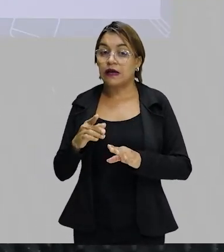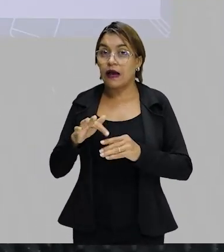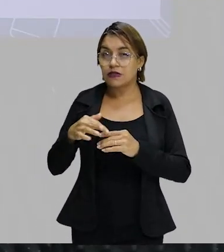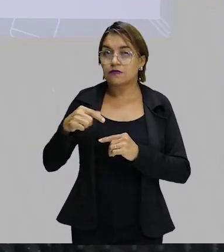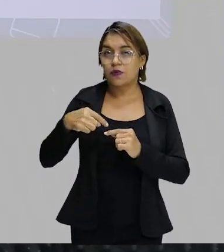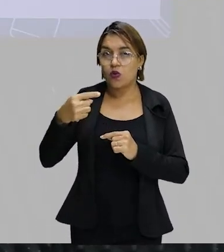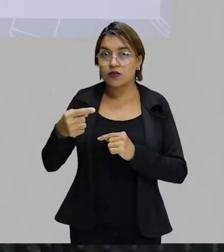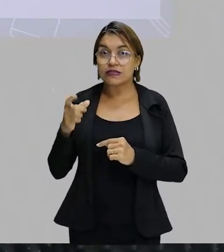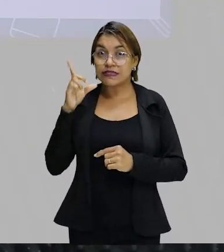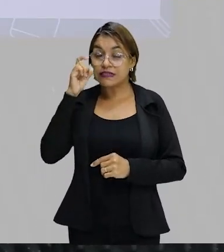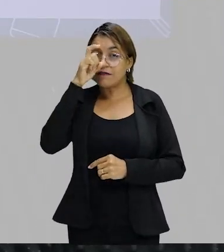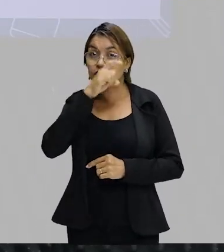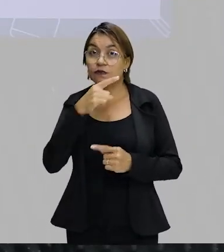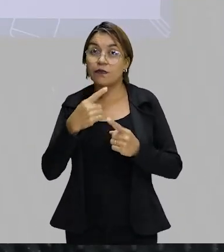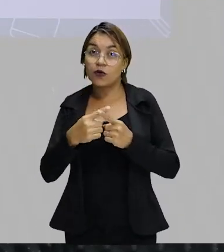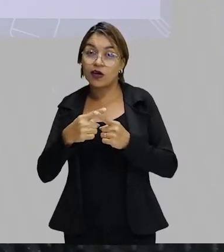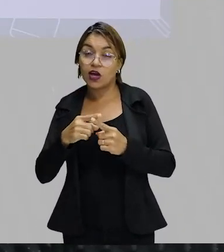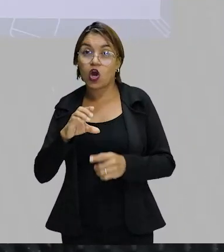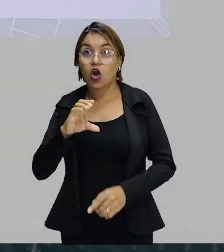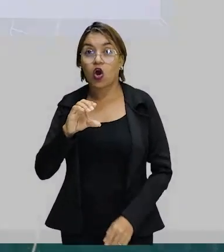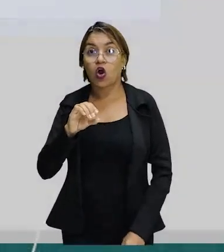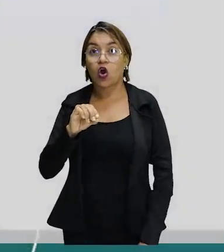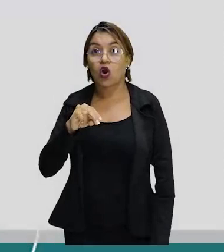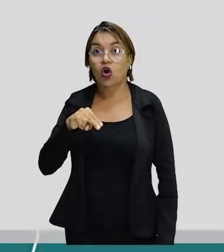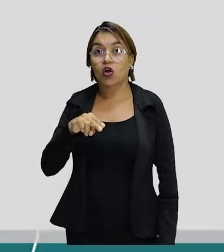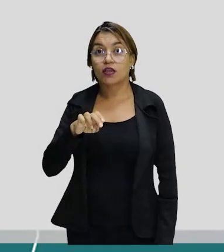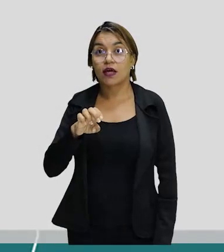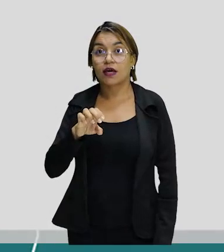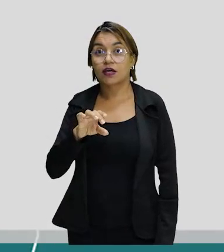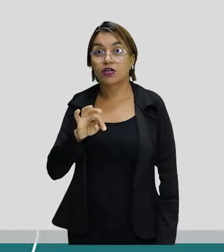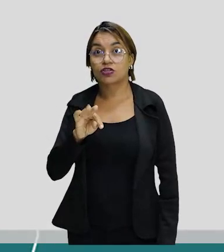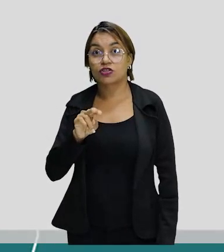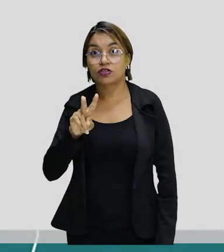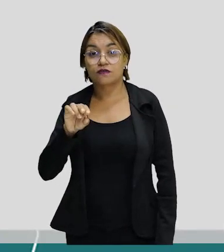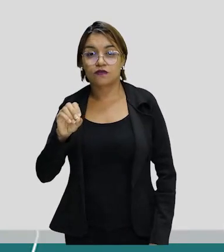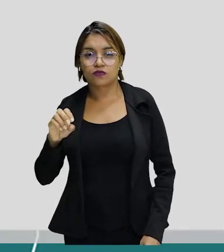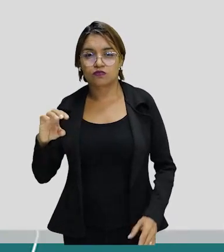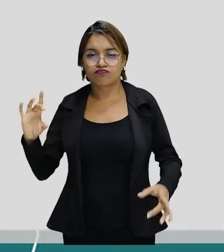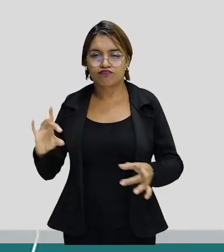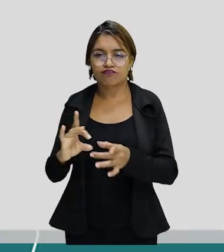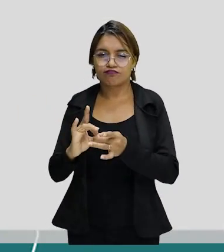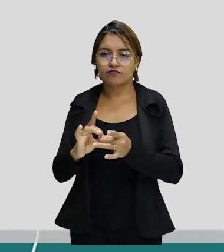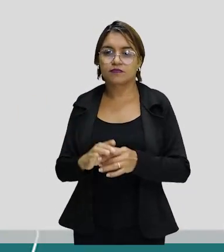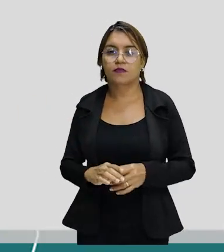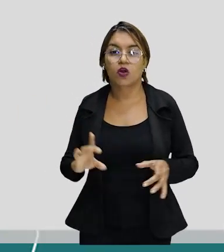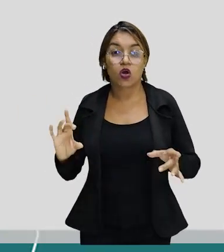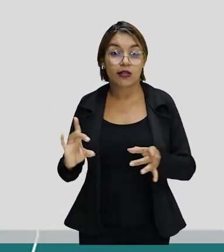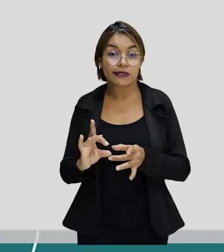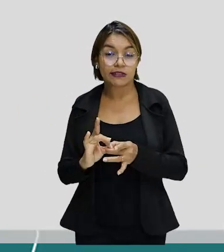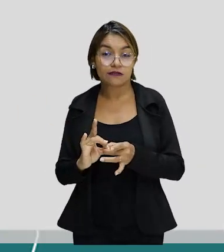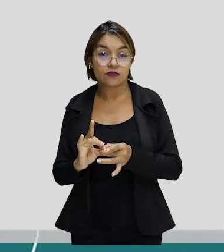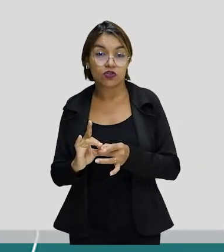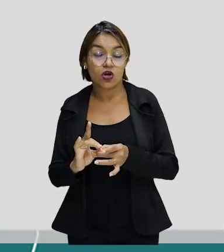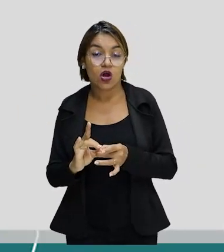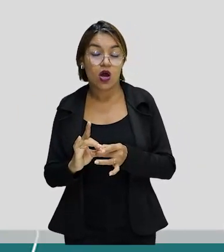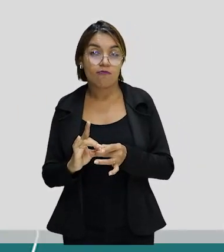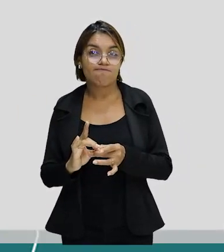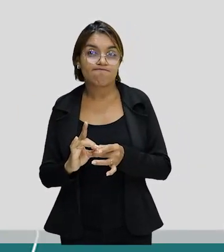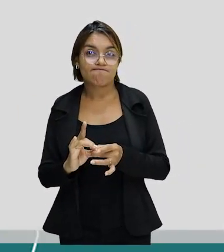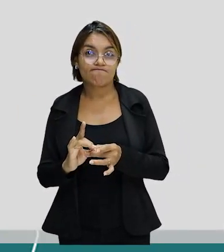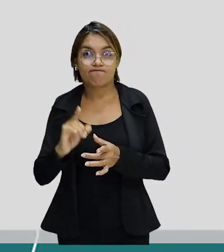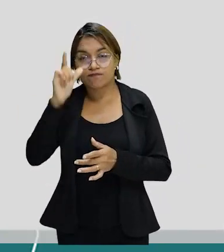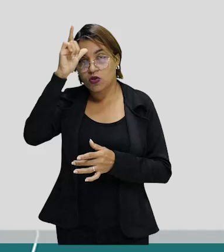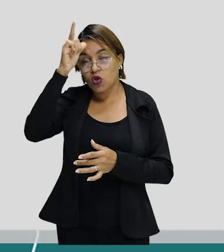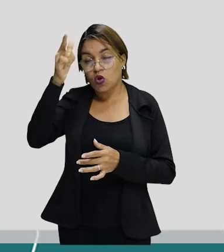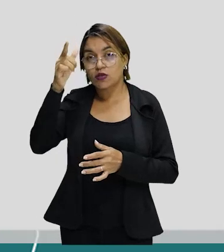dos conectivos. Olha, os conectivos lógicos, eles estão